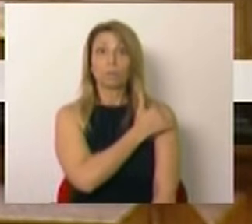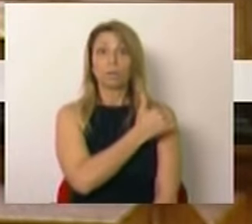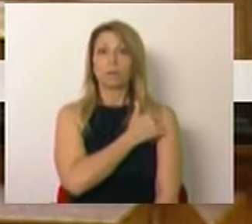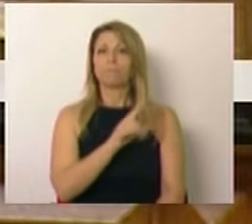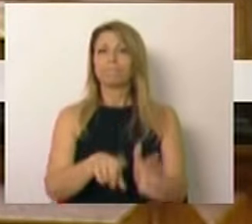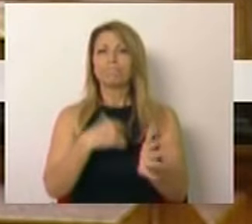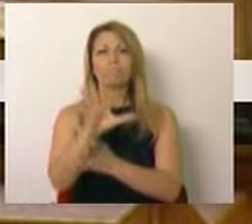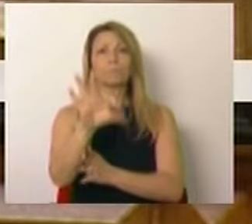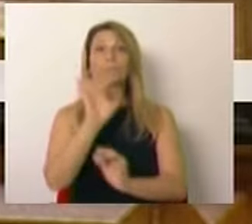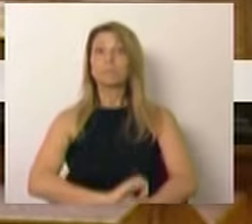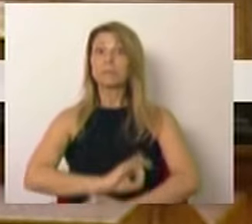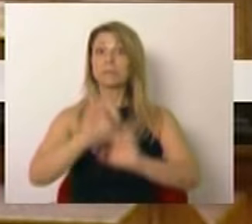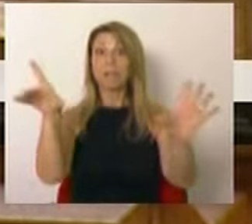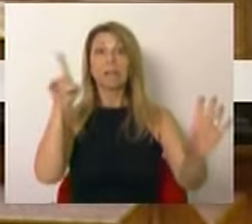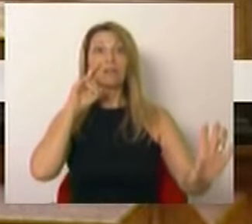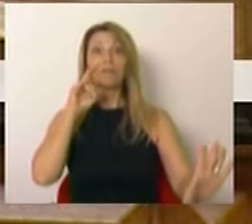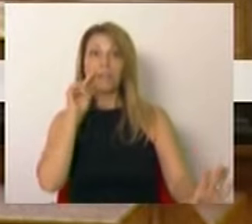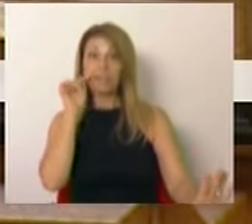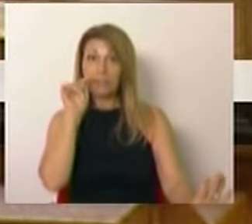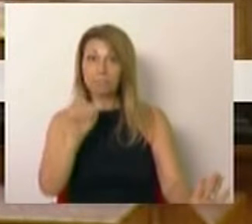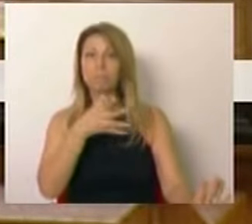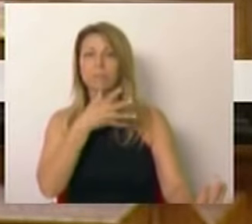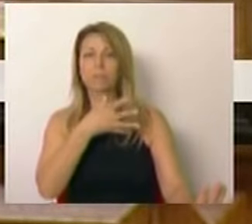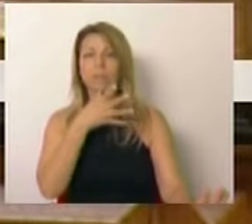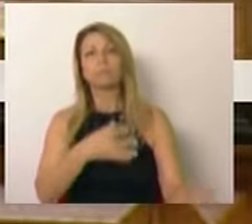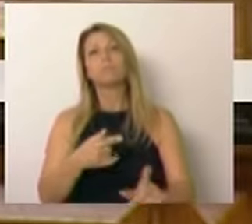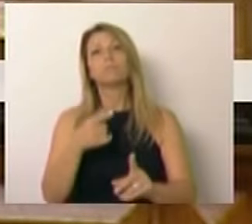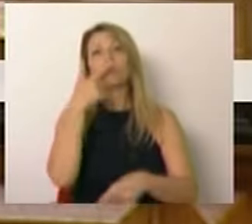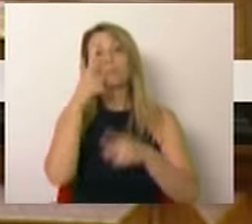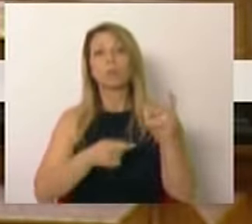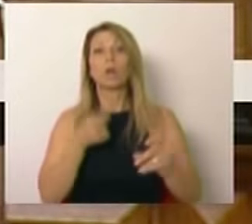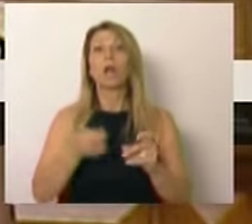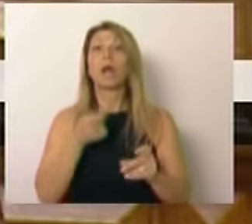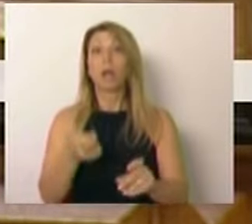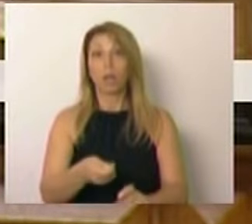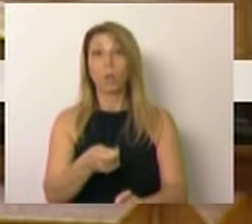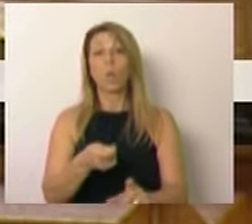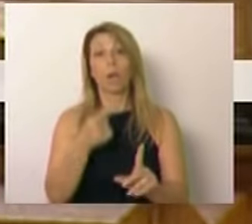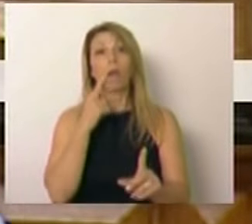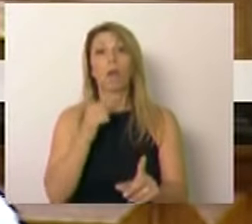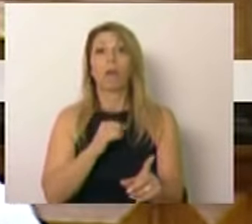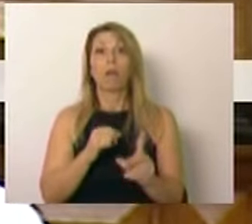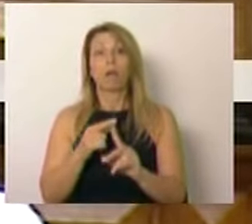opção clara pela defesa dos inquilinos no conflito com os grandes interesses dos grupos económicos.